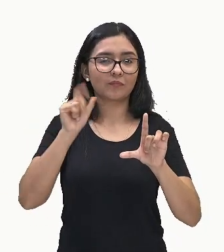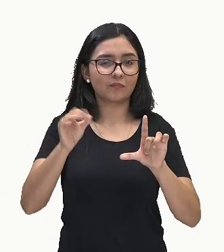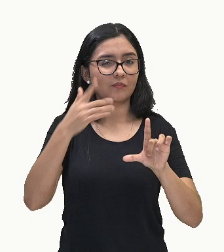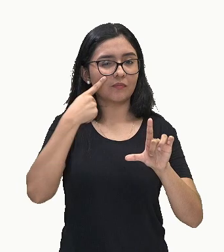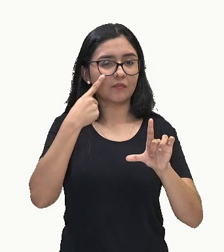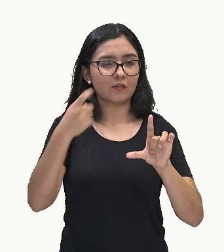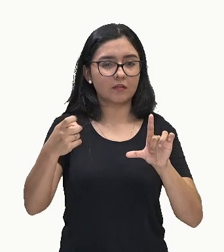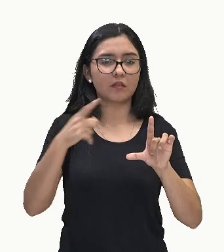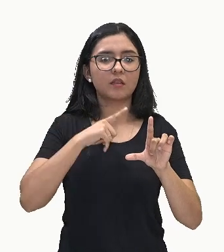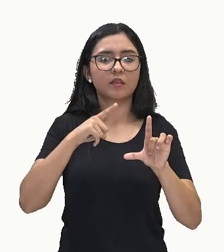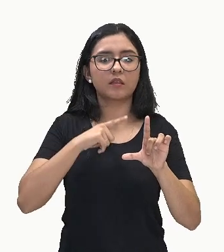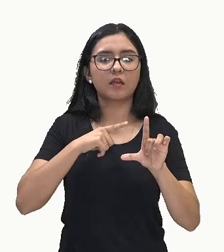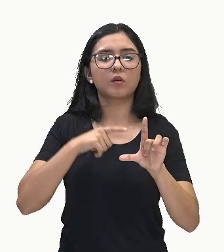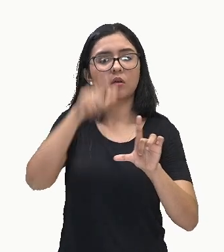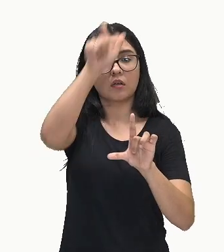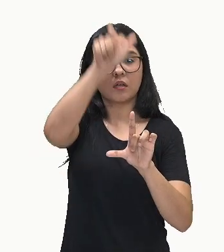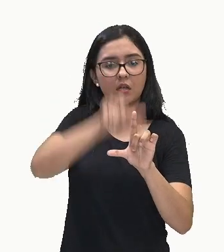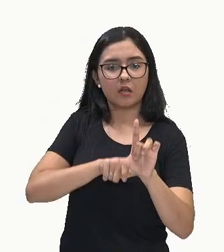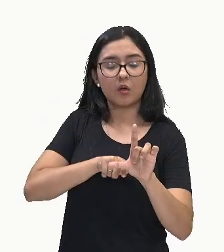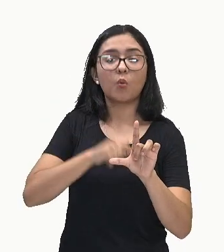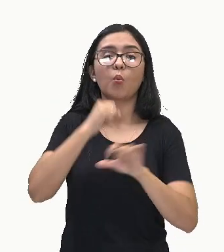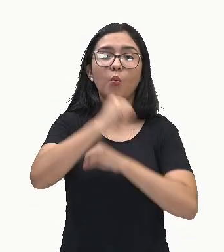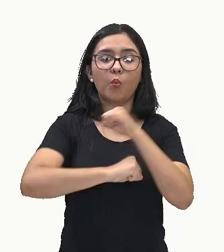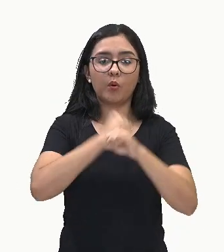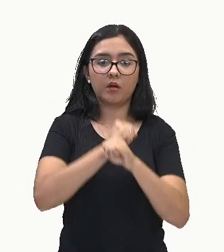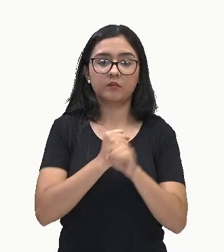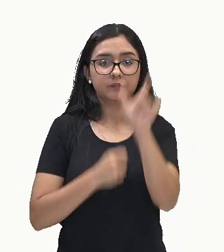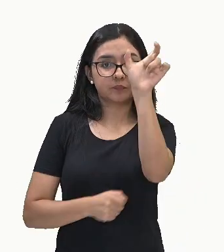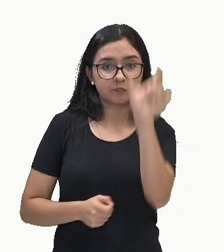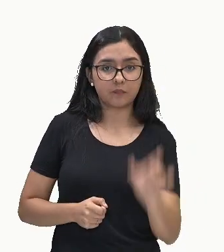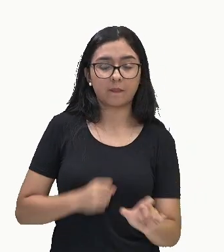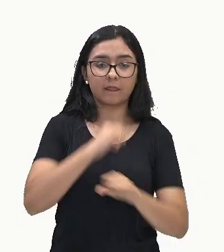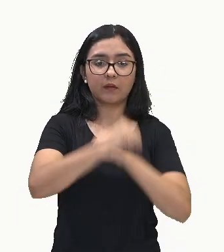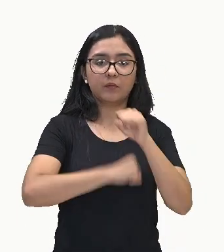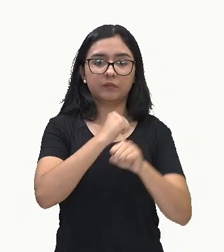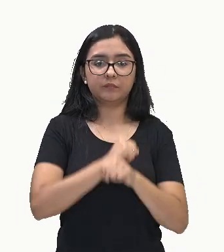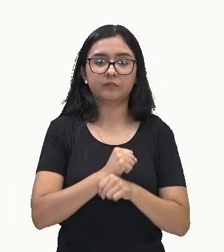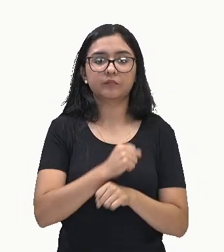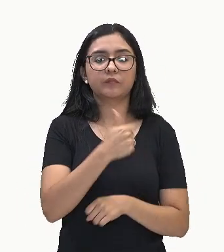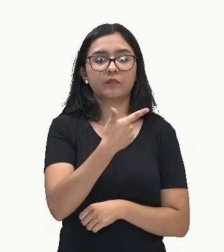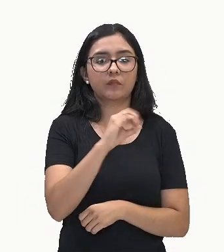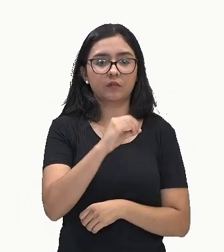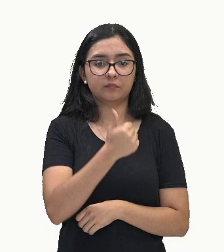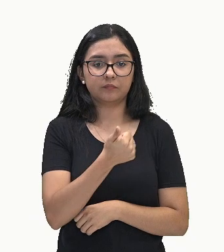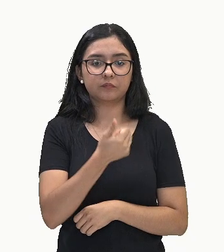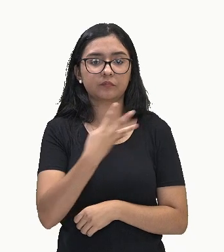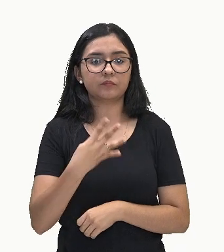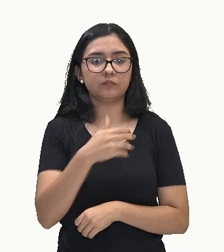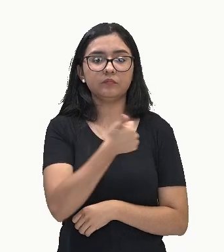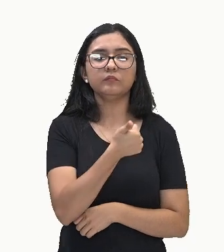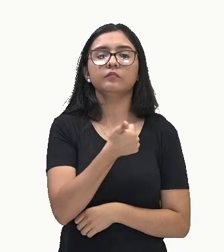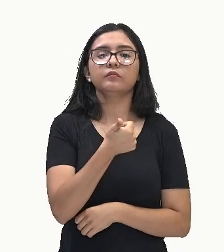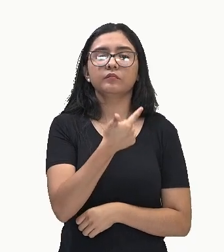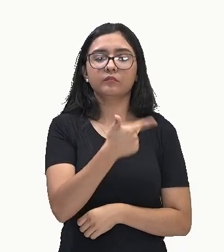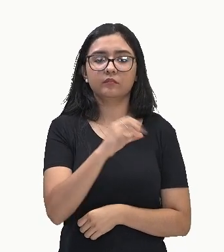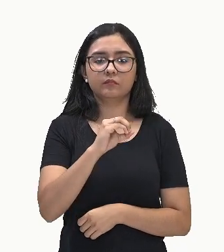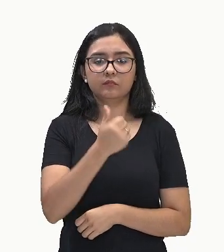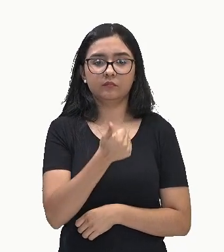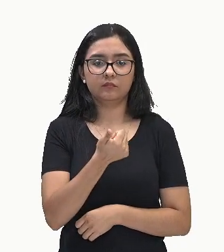anos né representado na no eixo vertical 2014 2015 e 2016